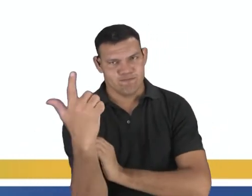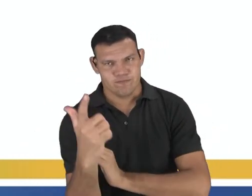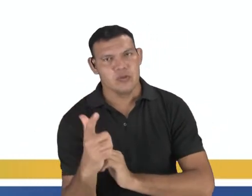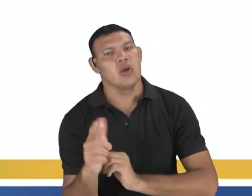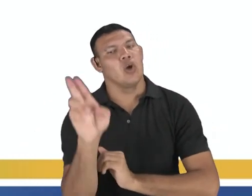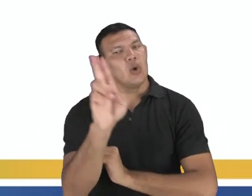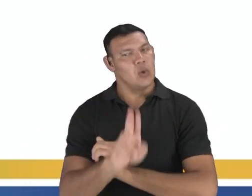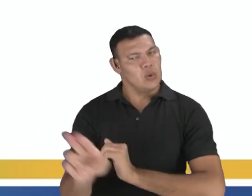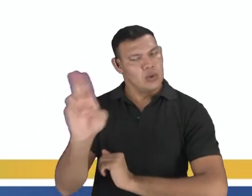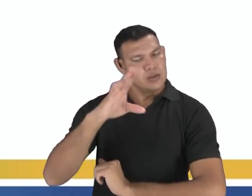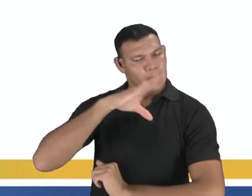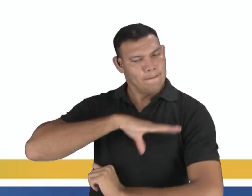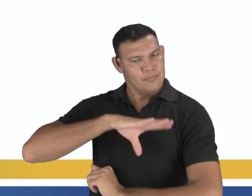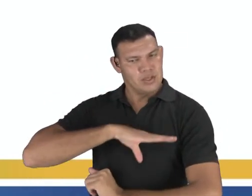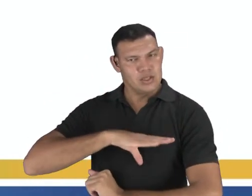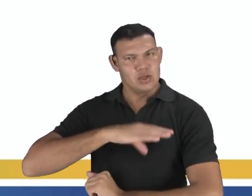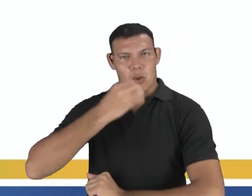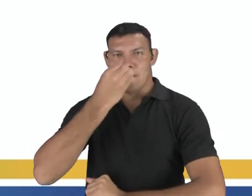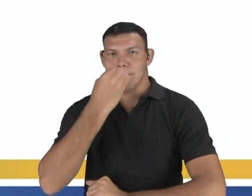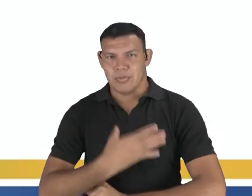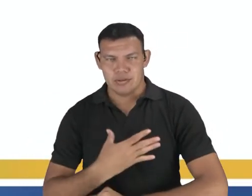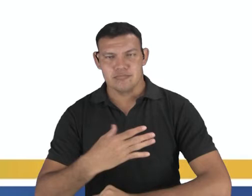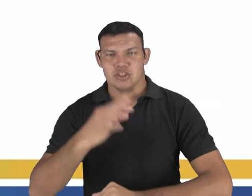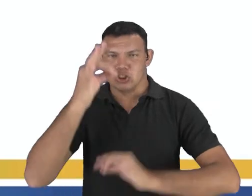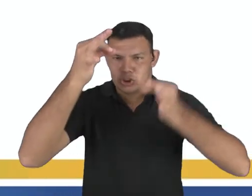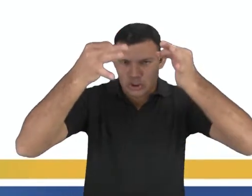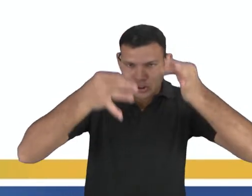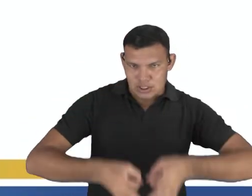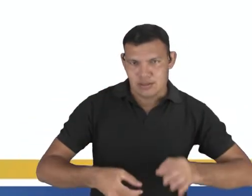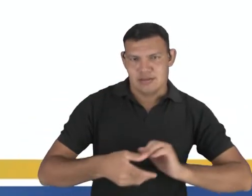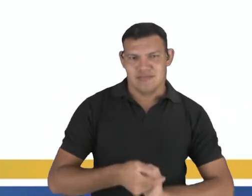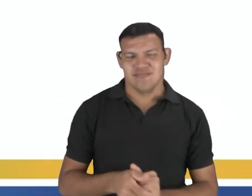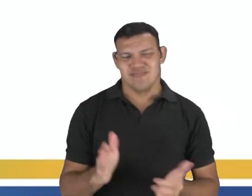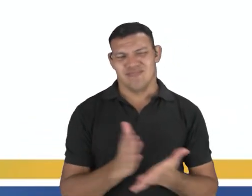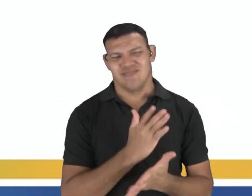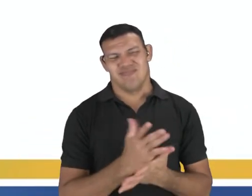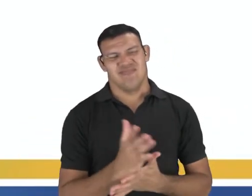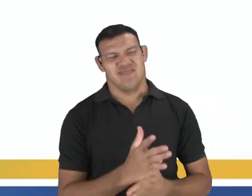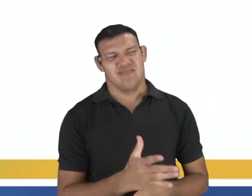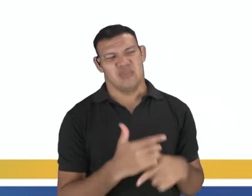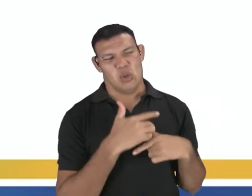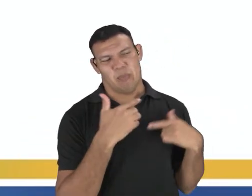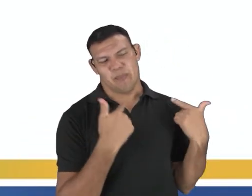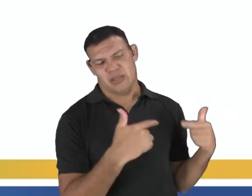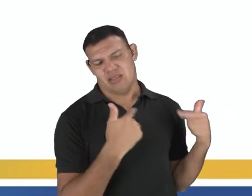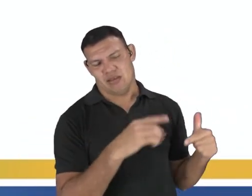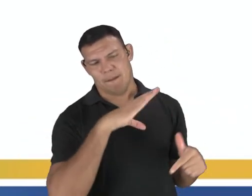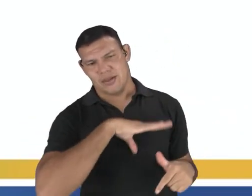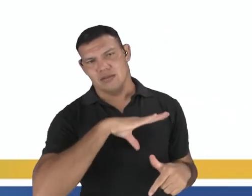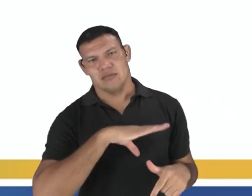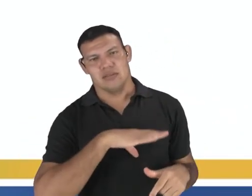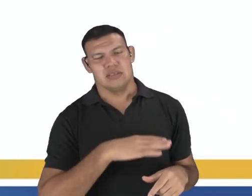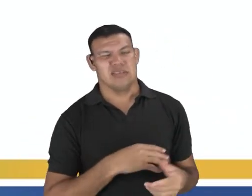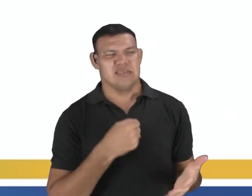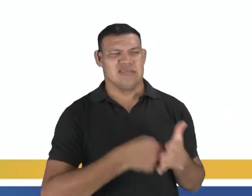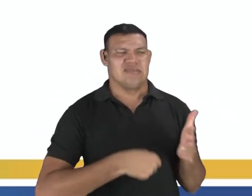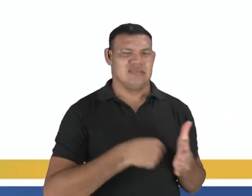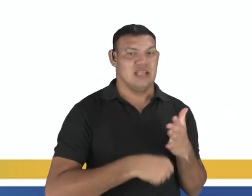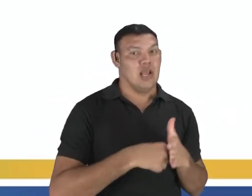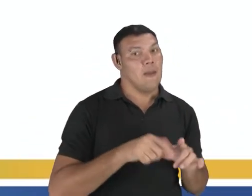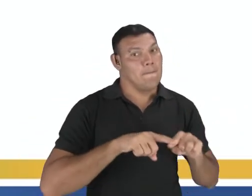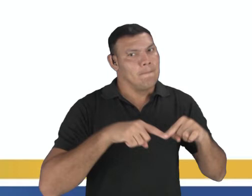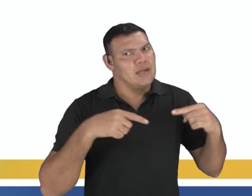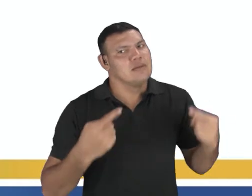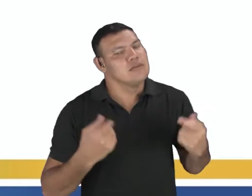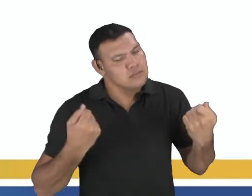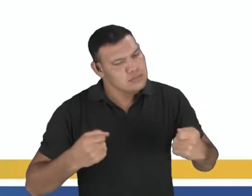no assunto. Utilizar bem o português. Você acha, muitas vezes, que o português é chato, que o português é maçante,